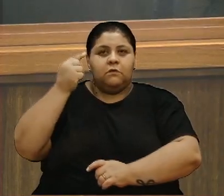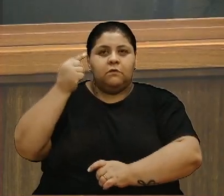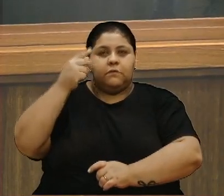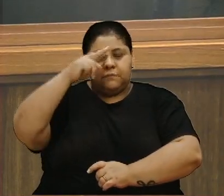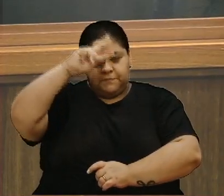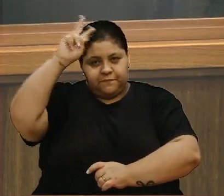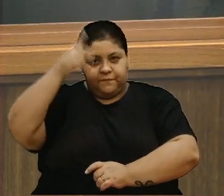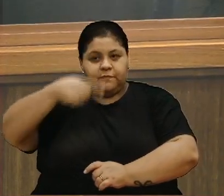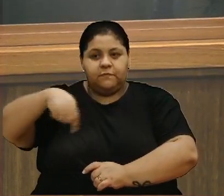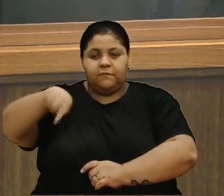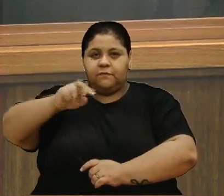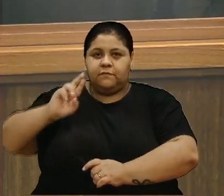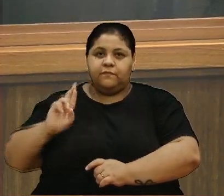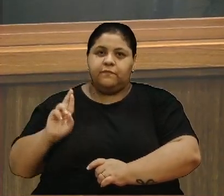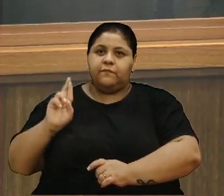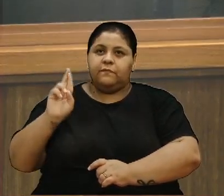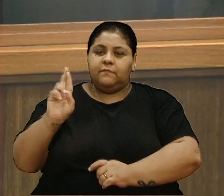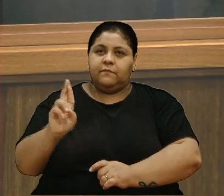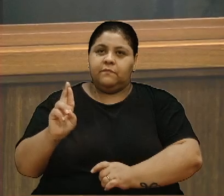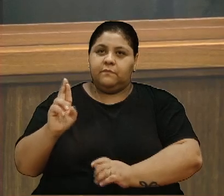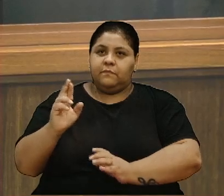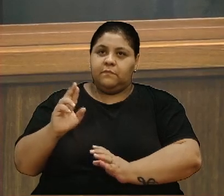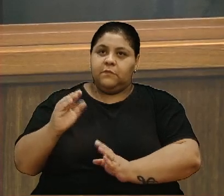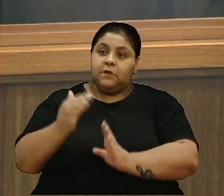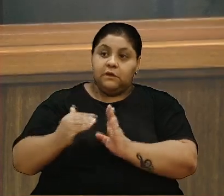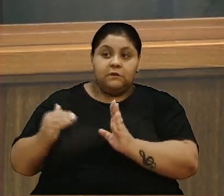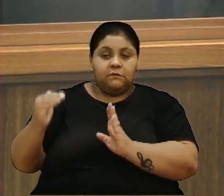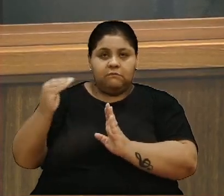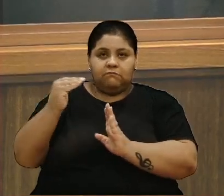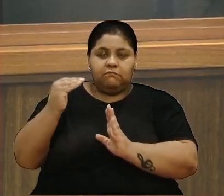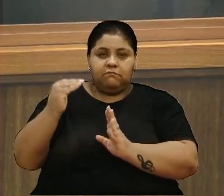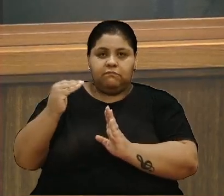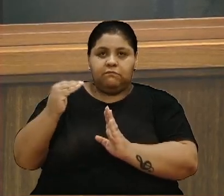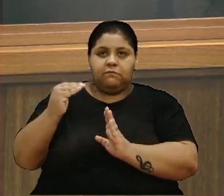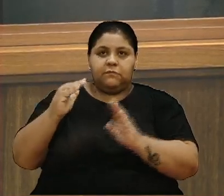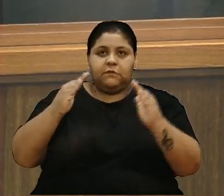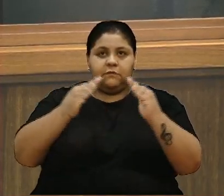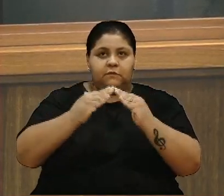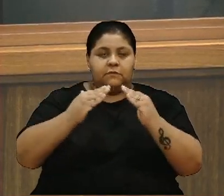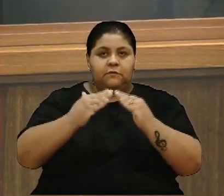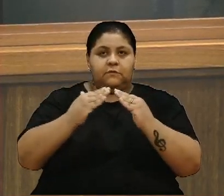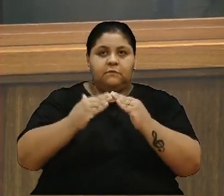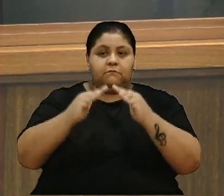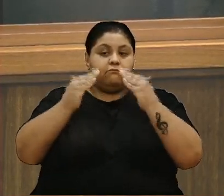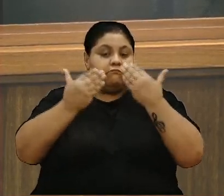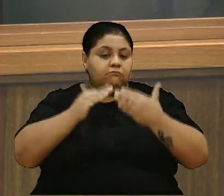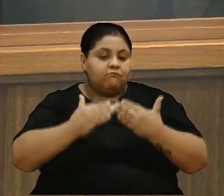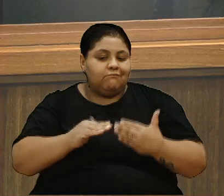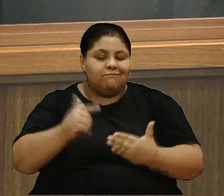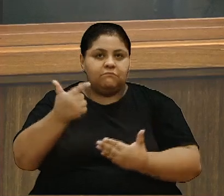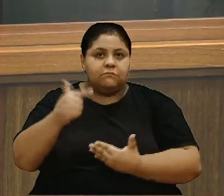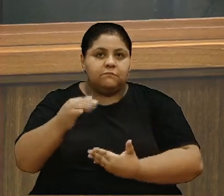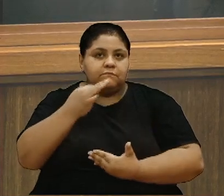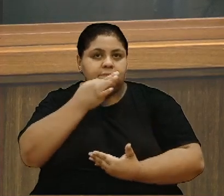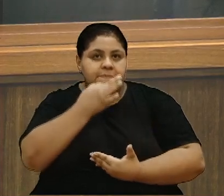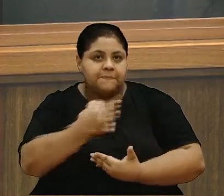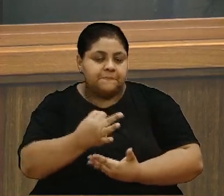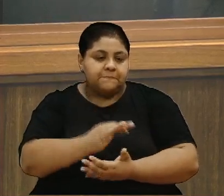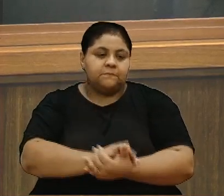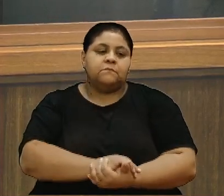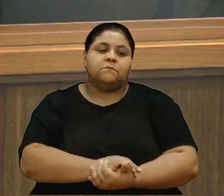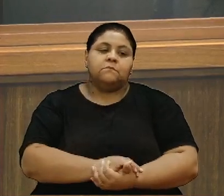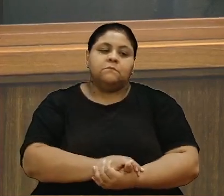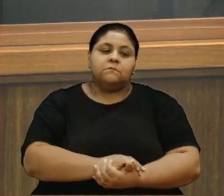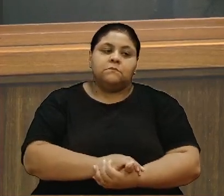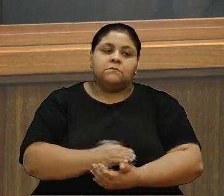Nós representamos a maioria, espera-se, da casa, então a casa está reavaliando essa posição. Então,